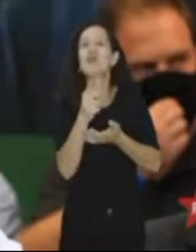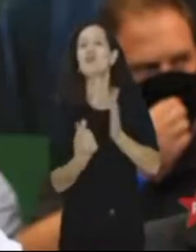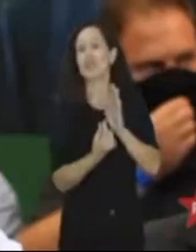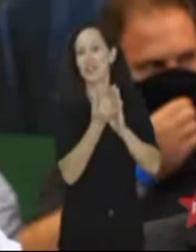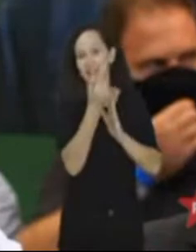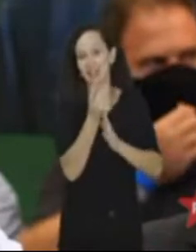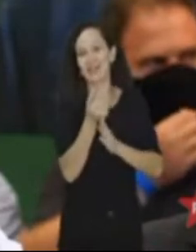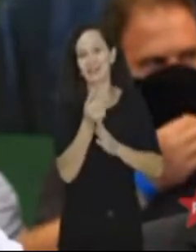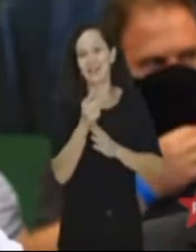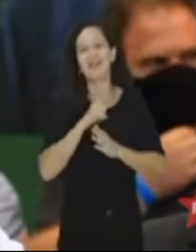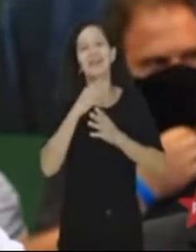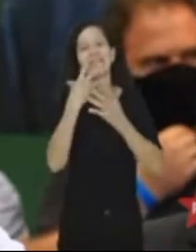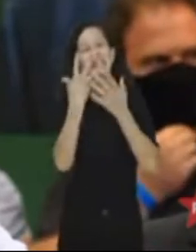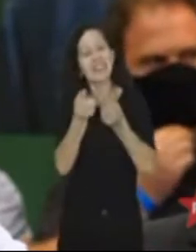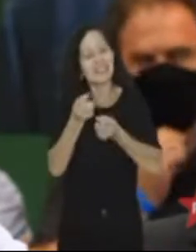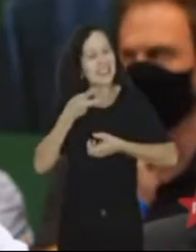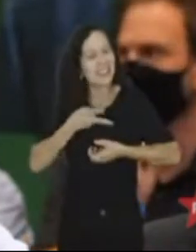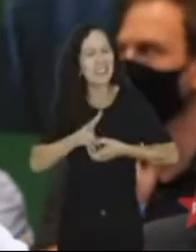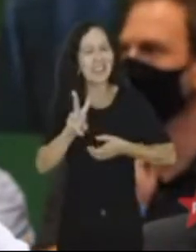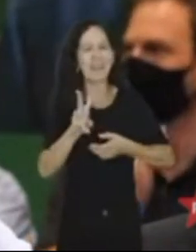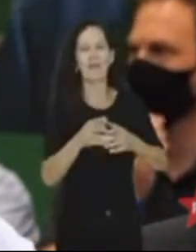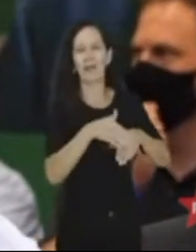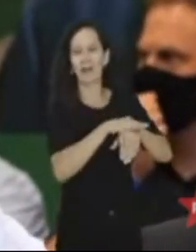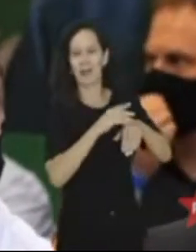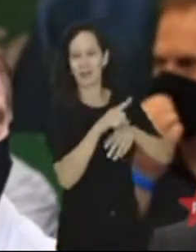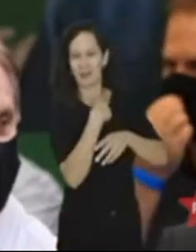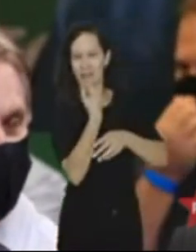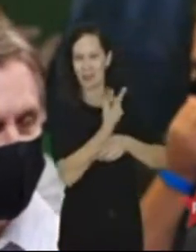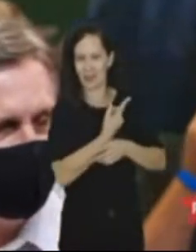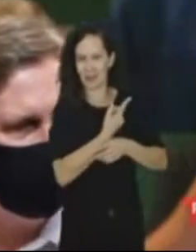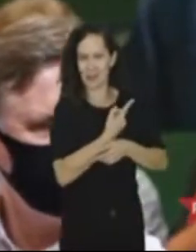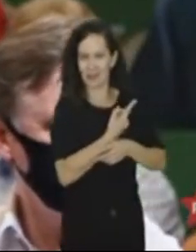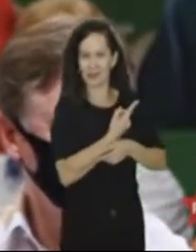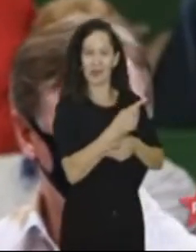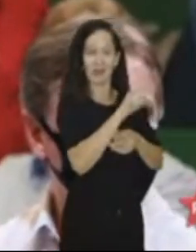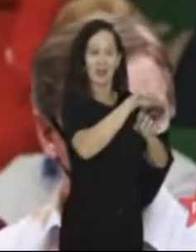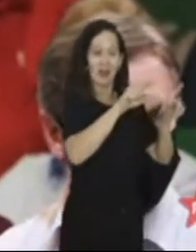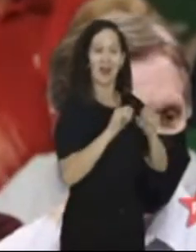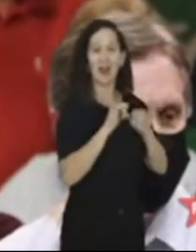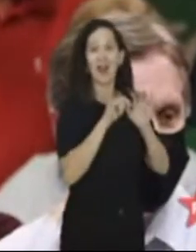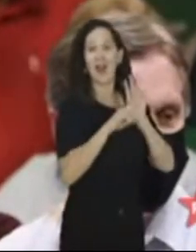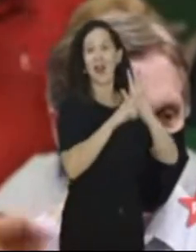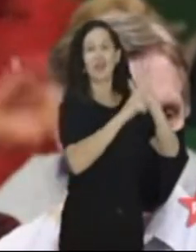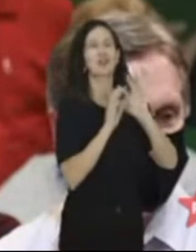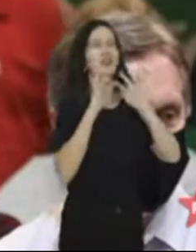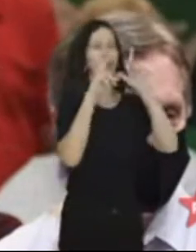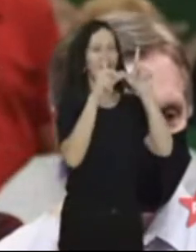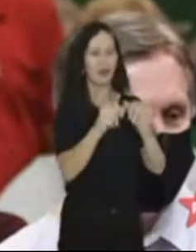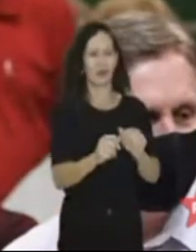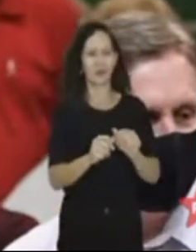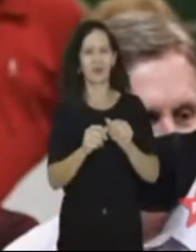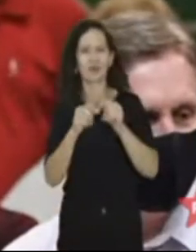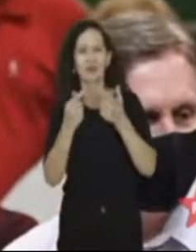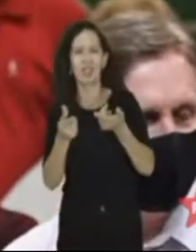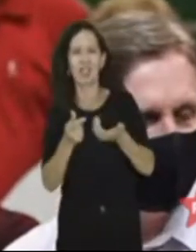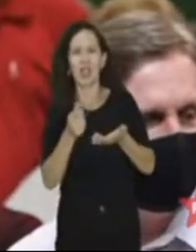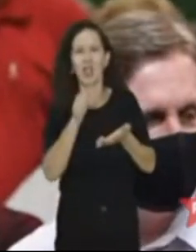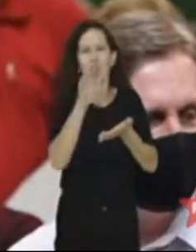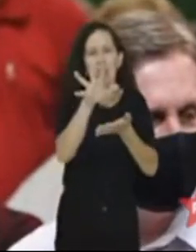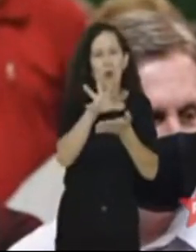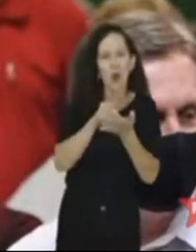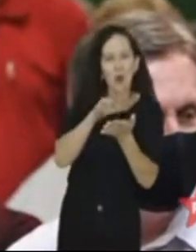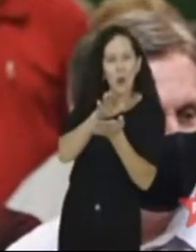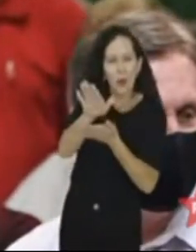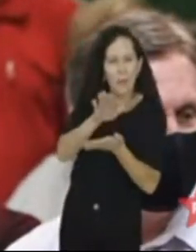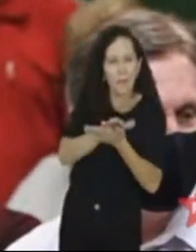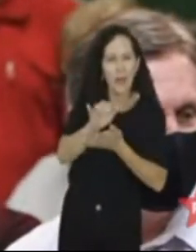a gente no seu gabinete. O gabinete do Requião nos ajudava em tudo. Em xerox, em telefone. E o Requião